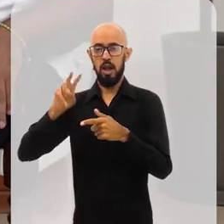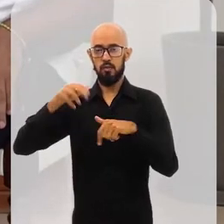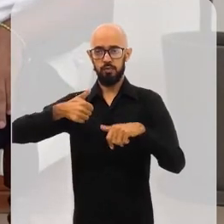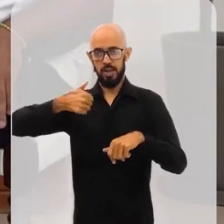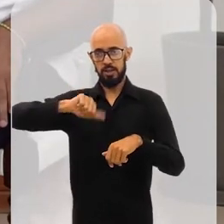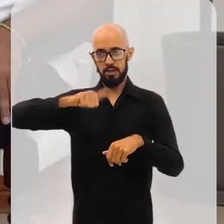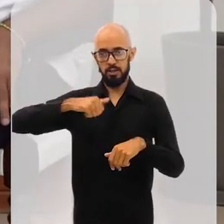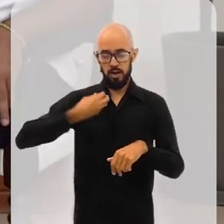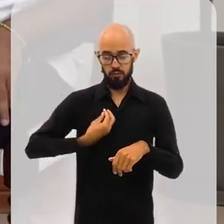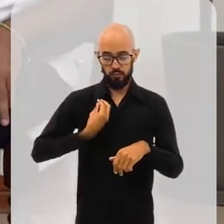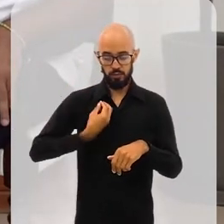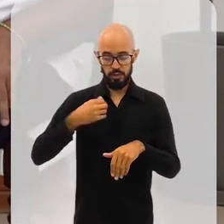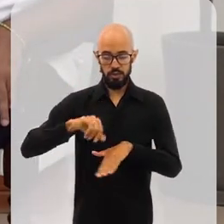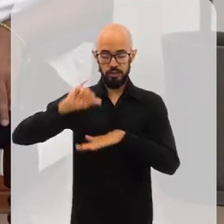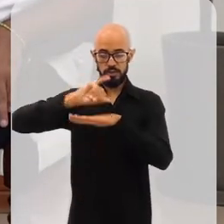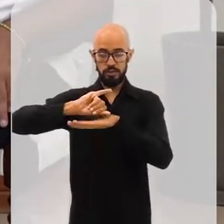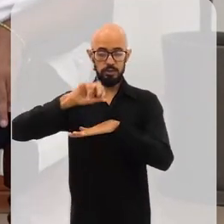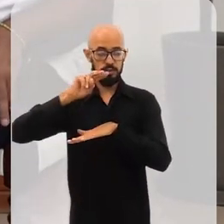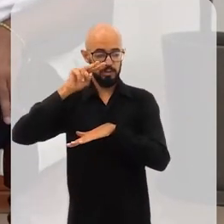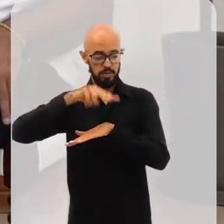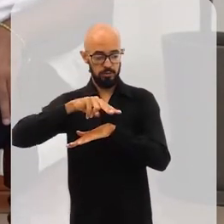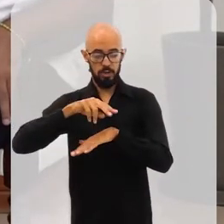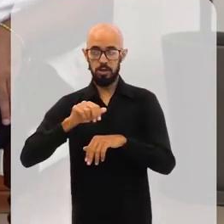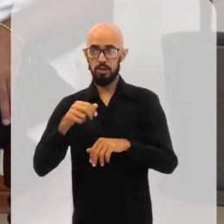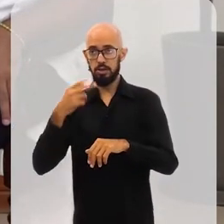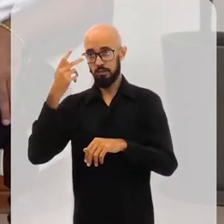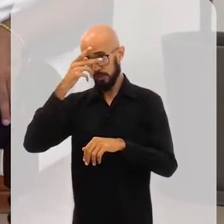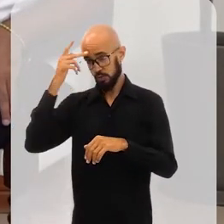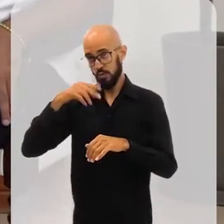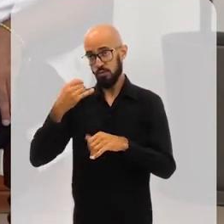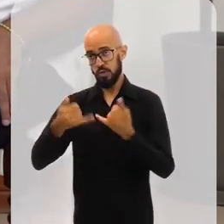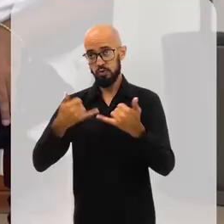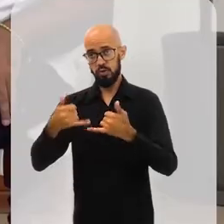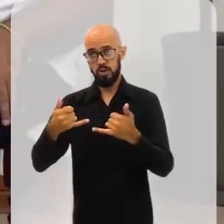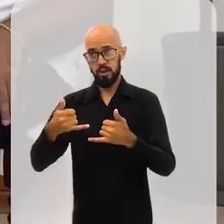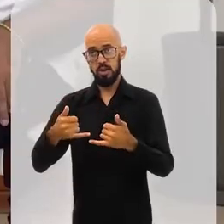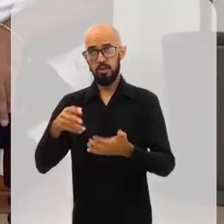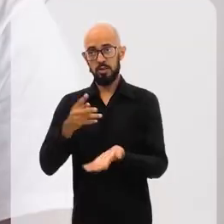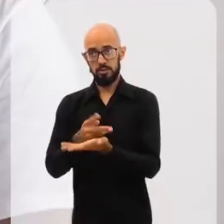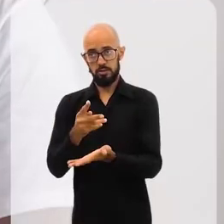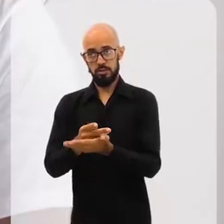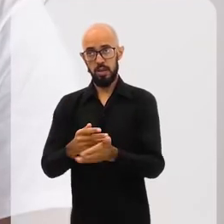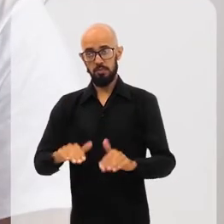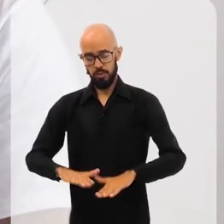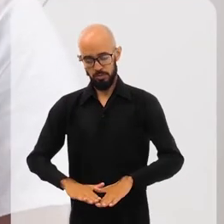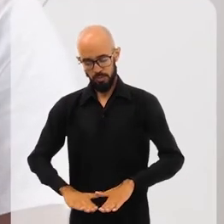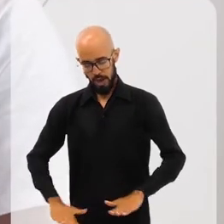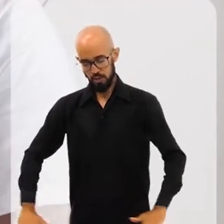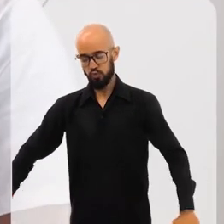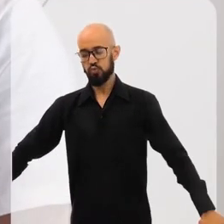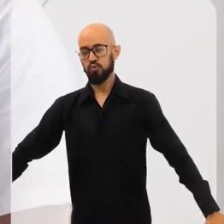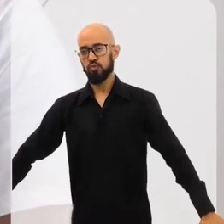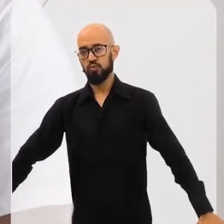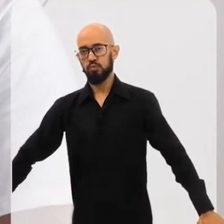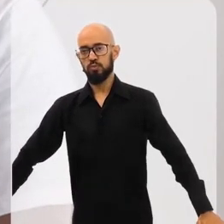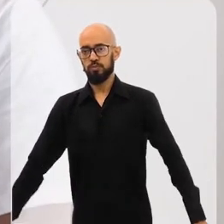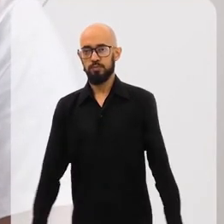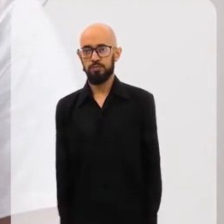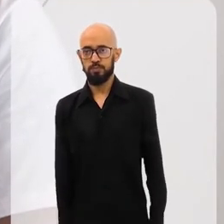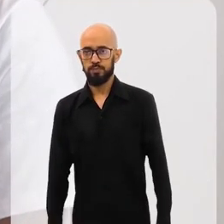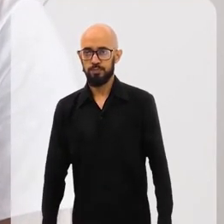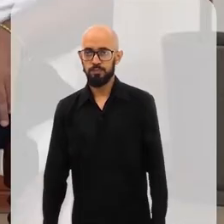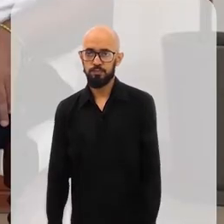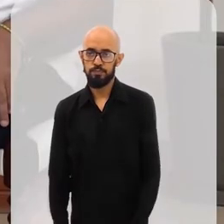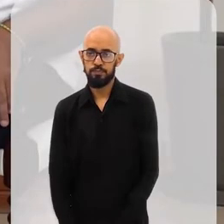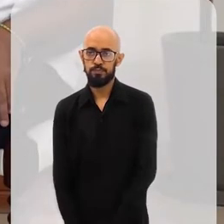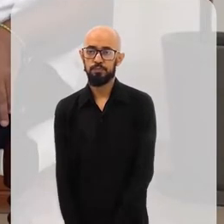preferência analisando a vida de cima, através de uma outra ótica. E quem está jogando? O Babalaô está sempre na esteira. Sempre na esteira. Sempre